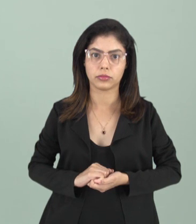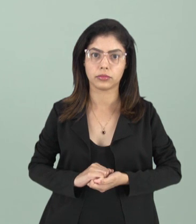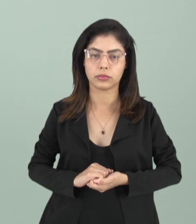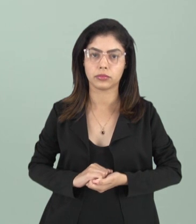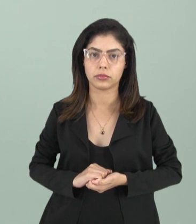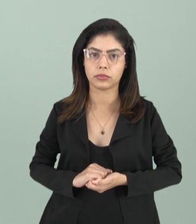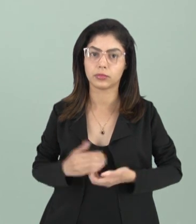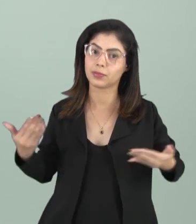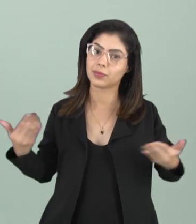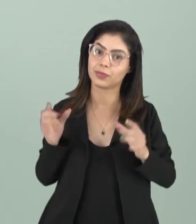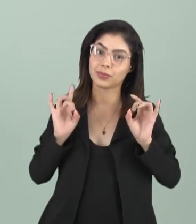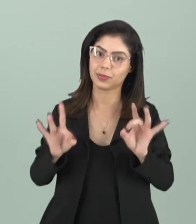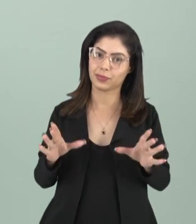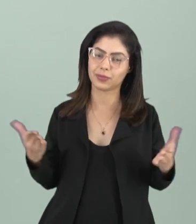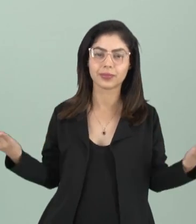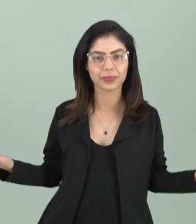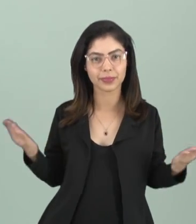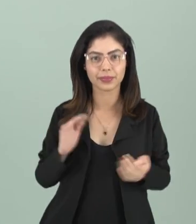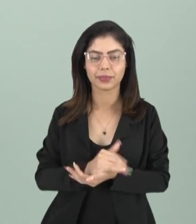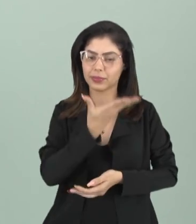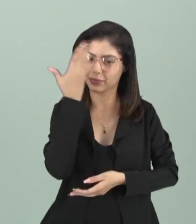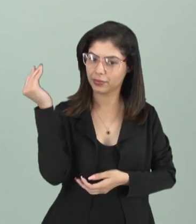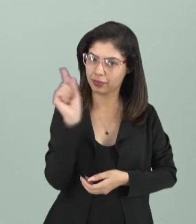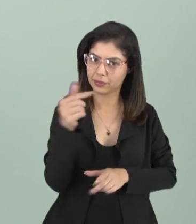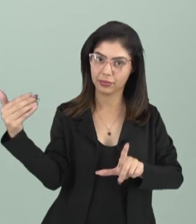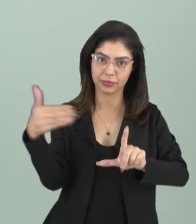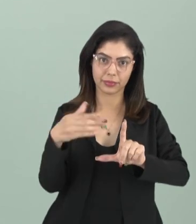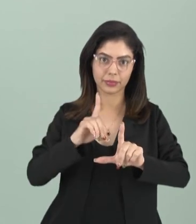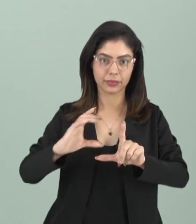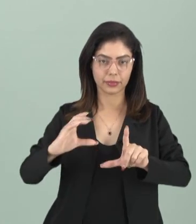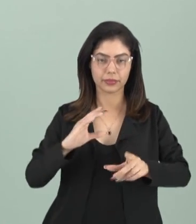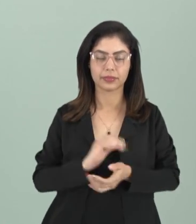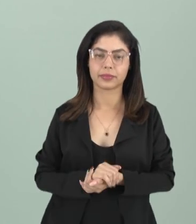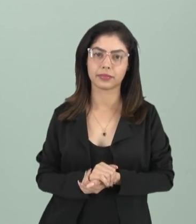por hoje é só, pessoal. Não deixe de acessar a plataforma